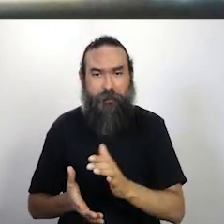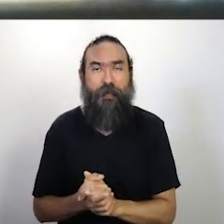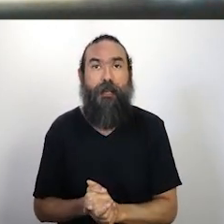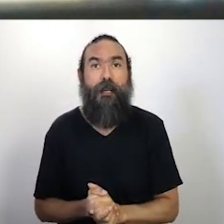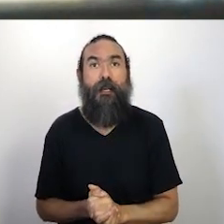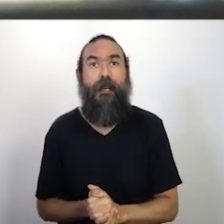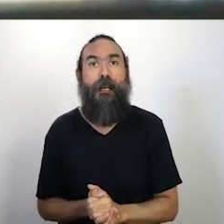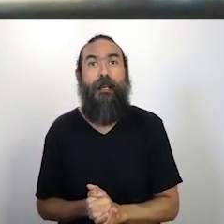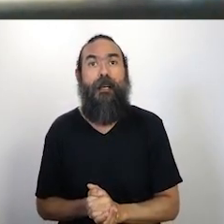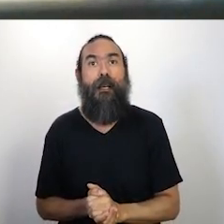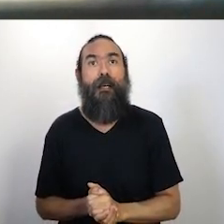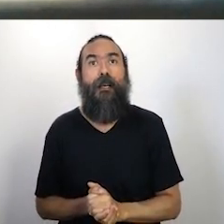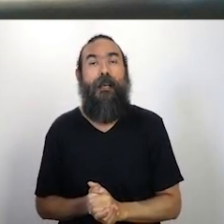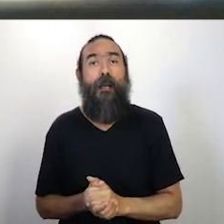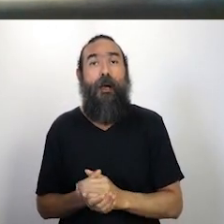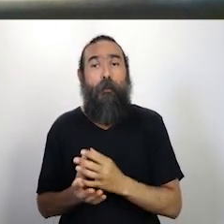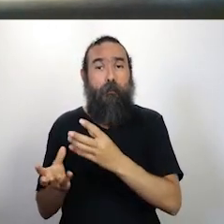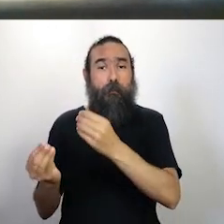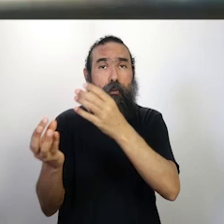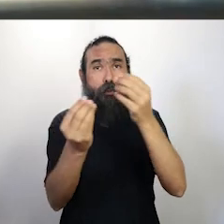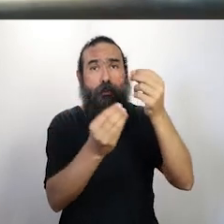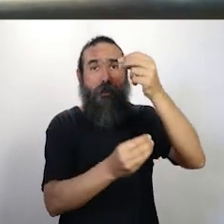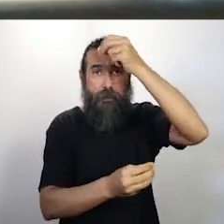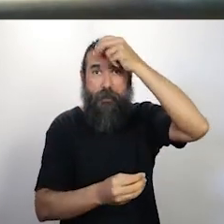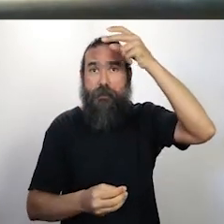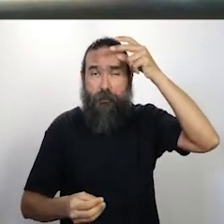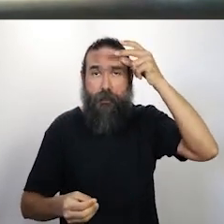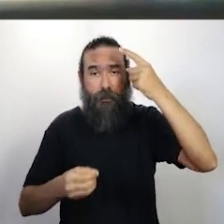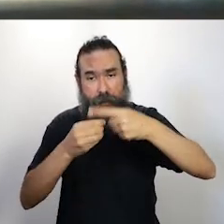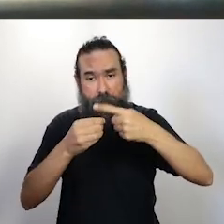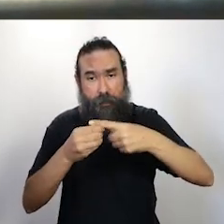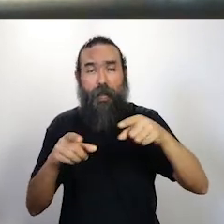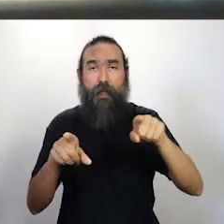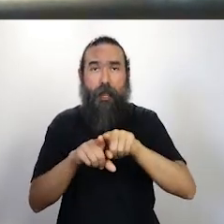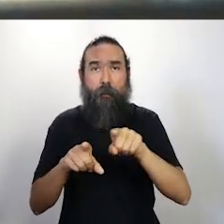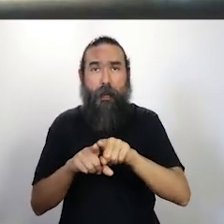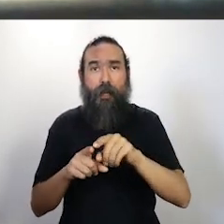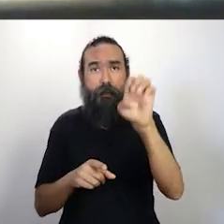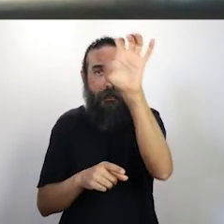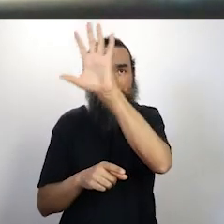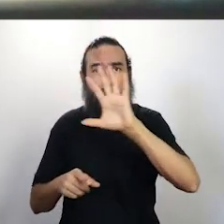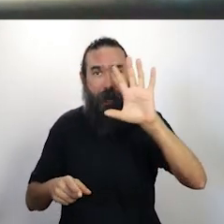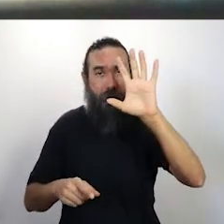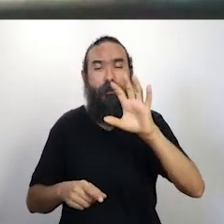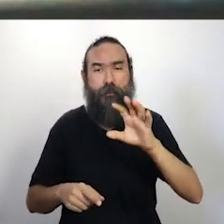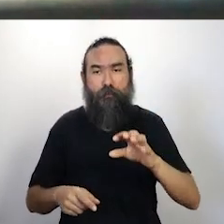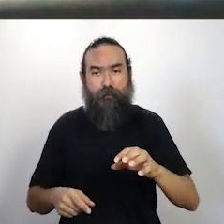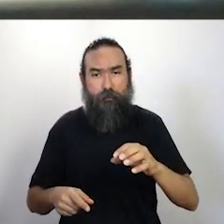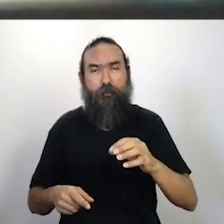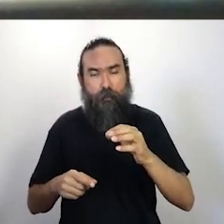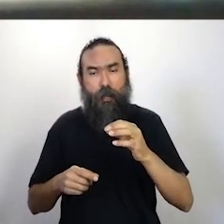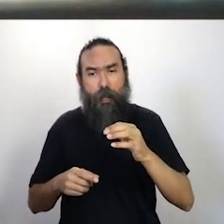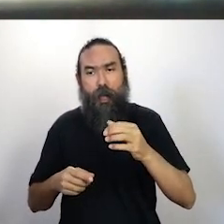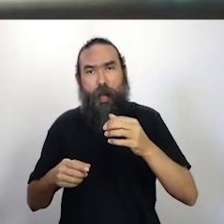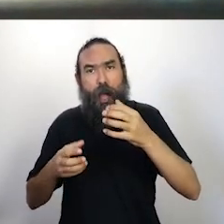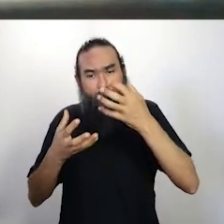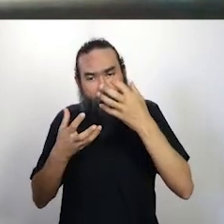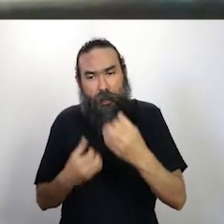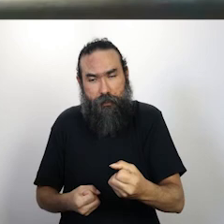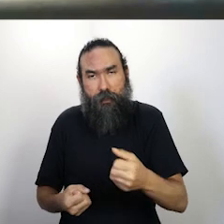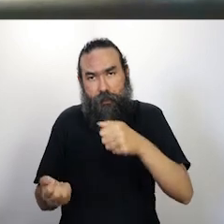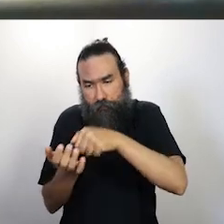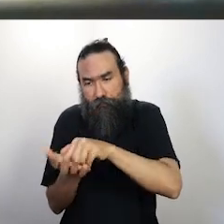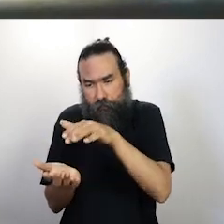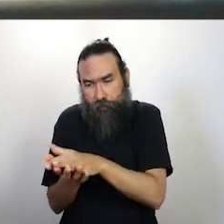muitos estados e municípios já estão aderindo na regulamentação que as prestações de contas sejam vinculadas à lei Mirosky